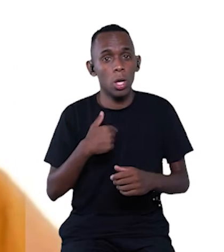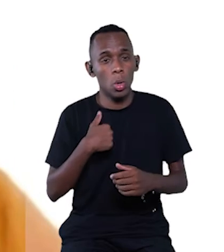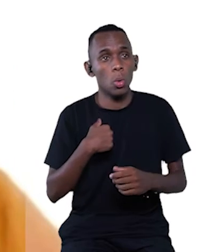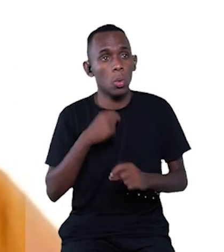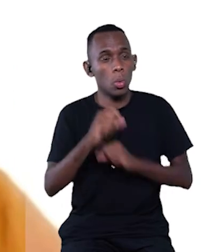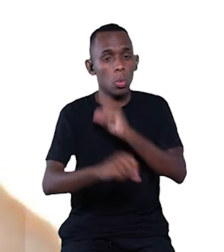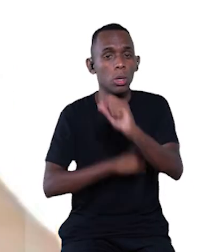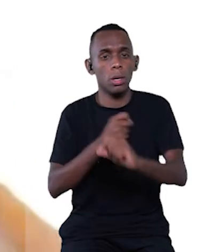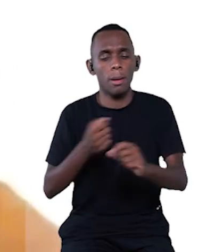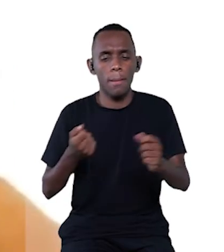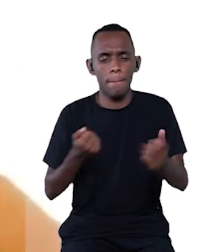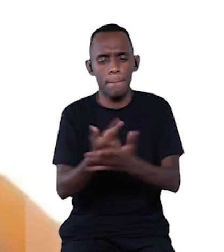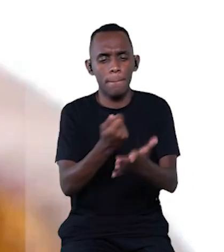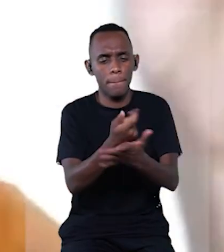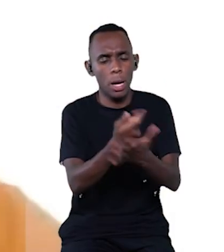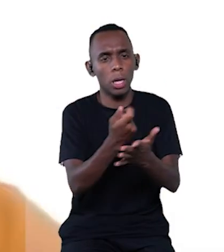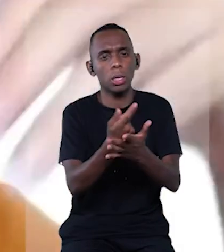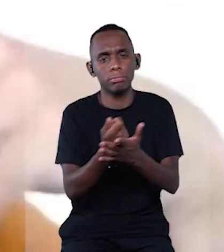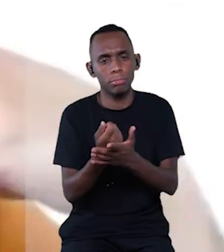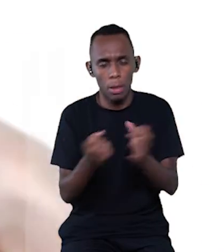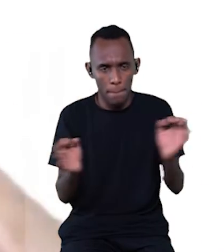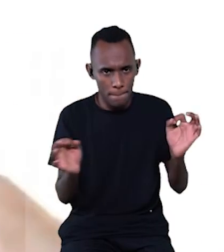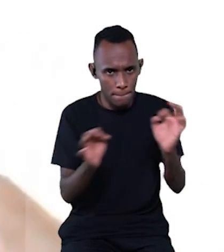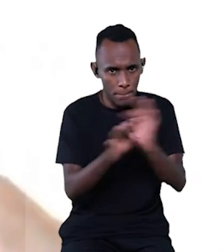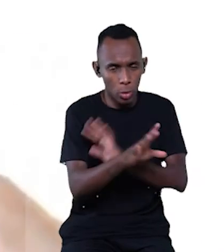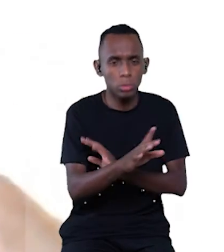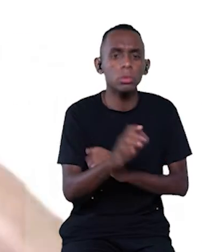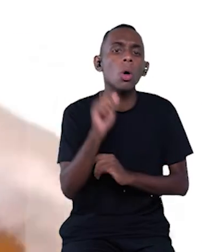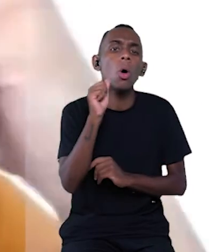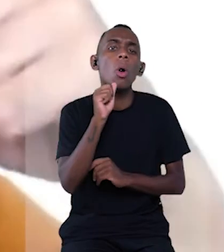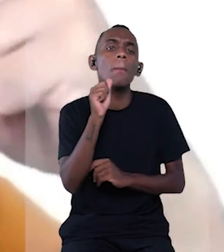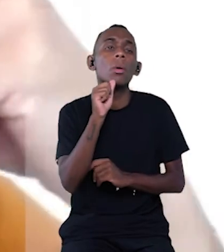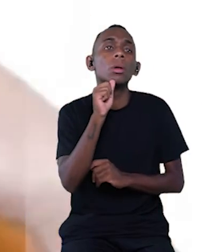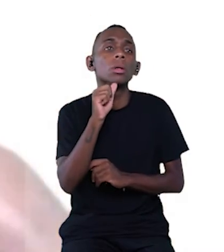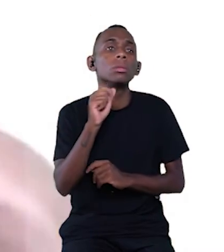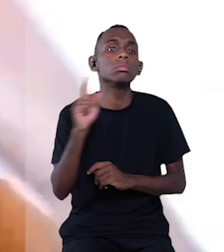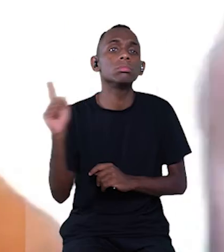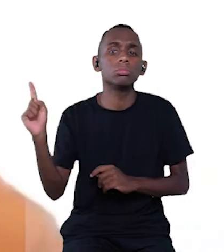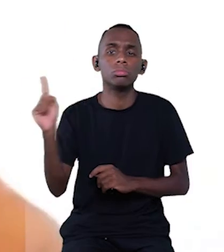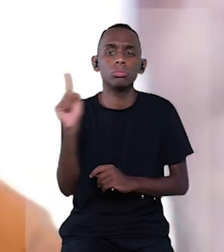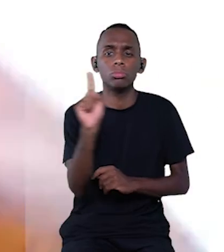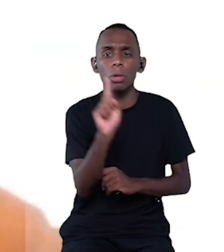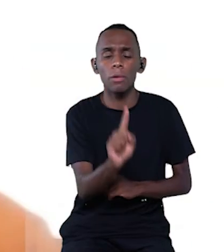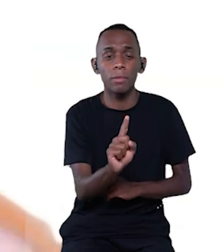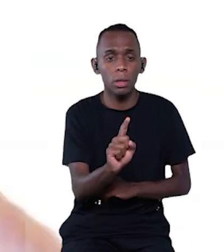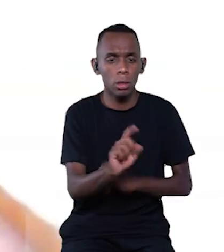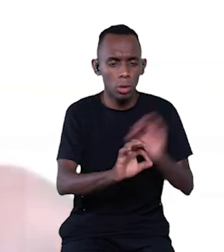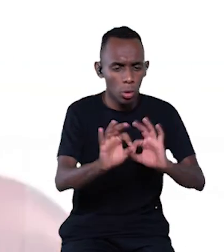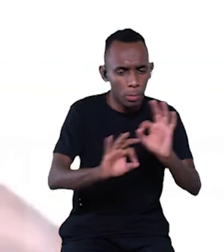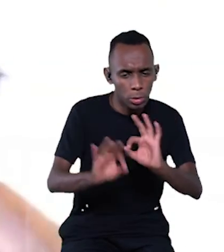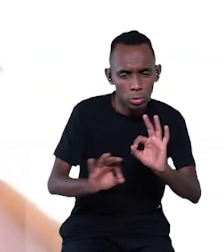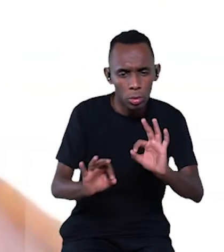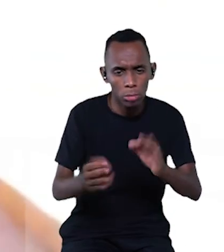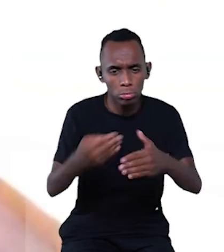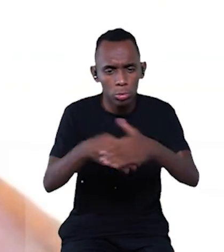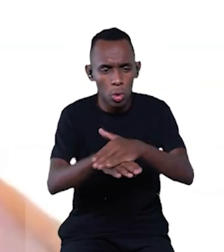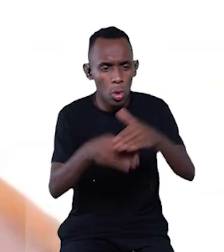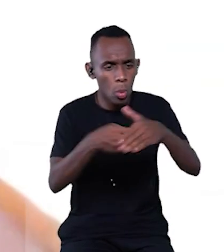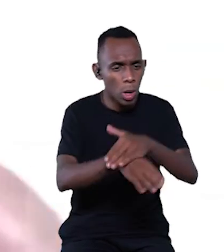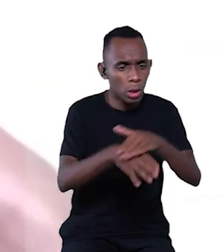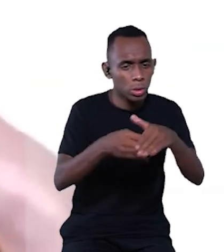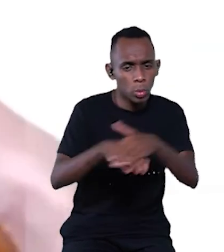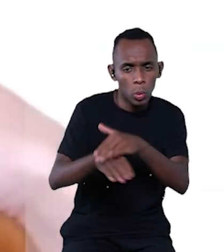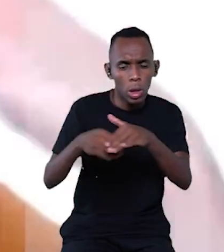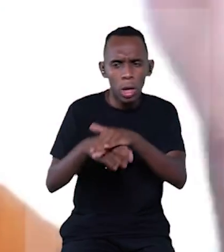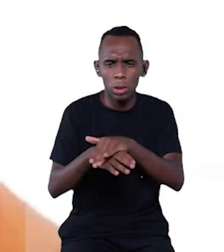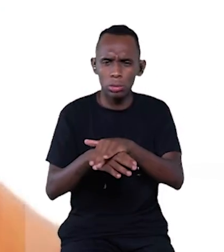Eu tinha acabado de passar as compras, né, no caixa e uma moça começou a aguardar para mim. Eu sempre fico muito sem graça, assim,